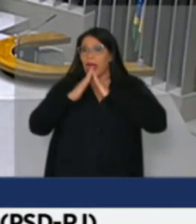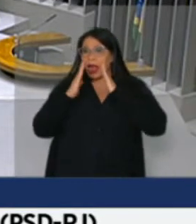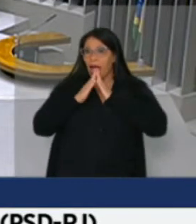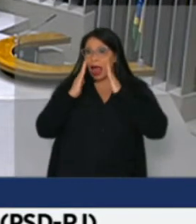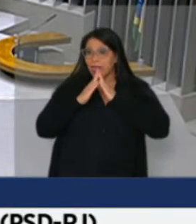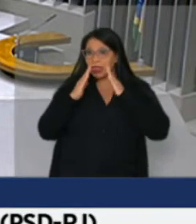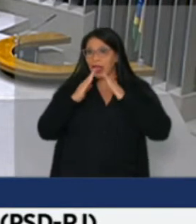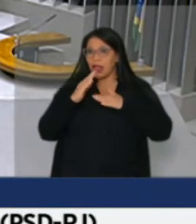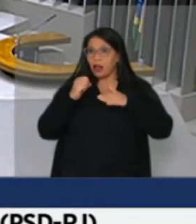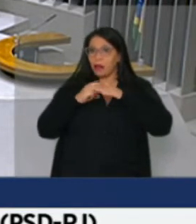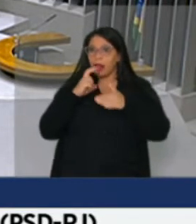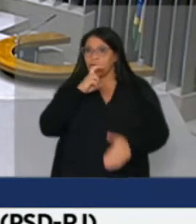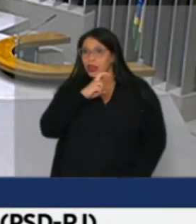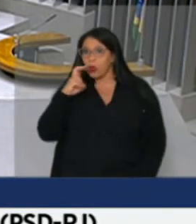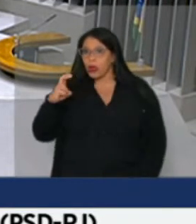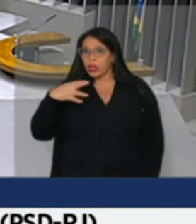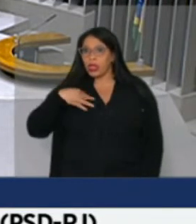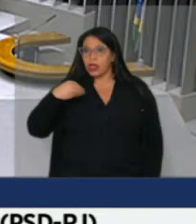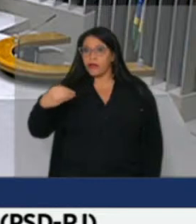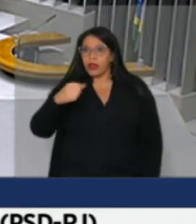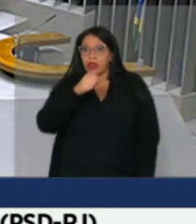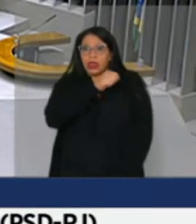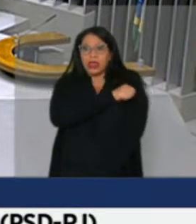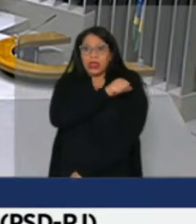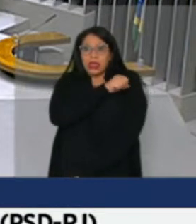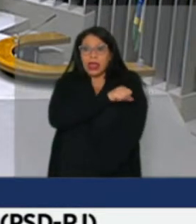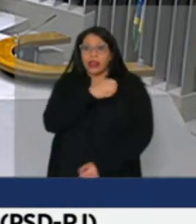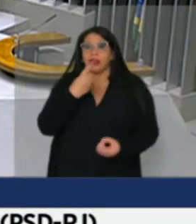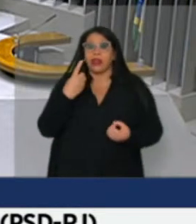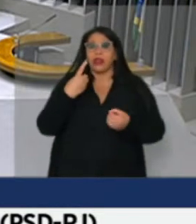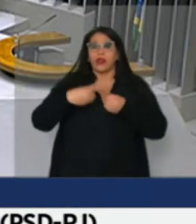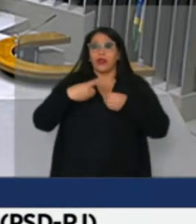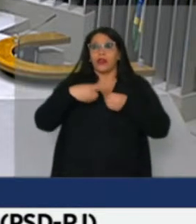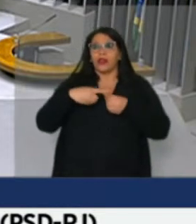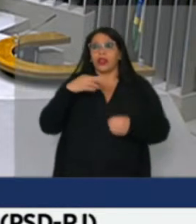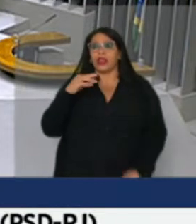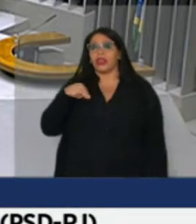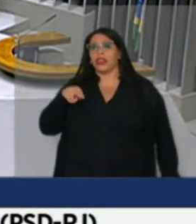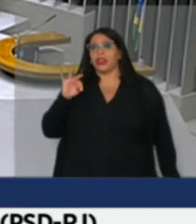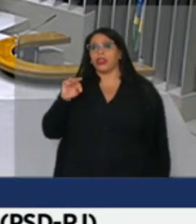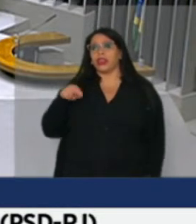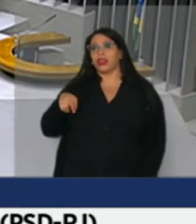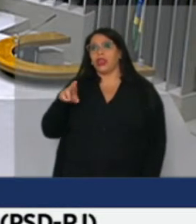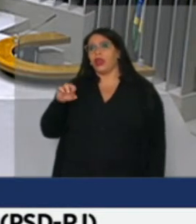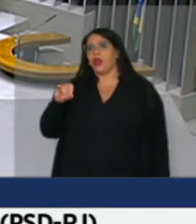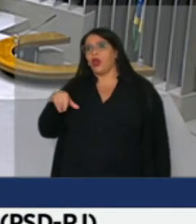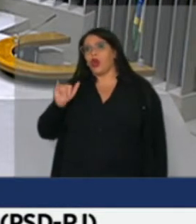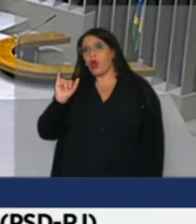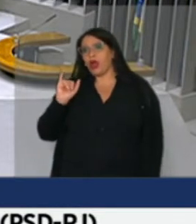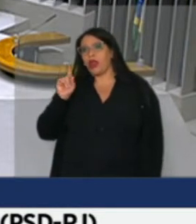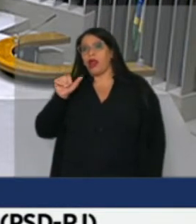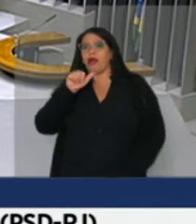55 filhos no município de Niterói, na região metropolitana do Rio de Janeiro.